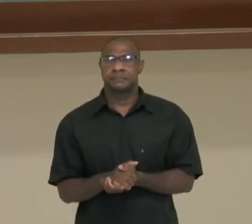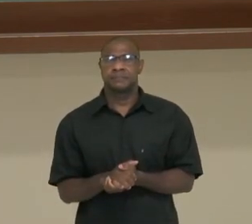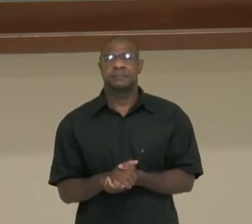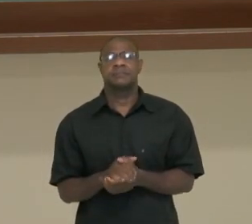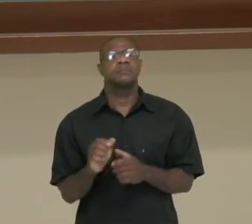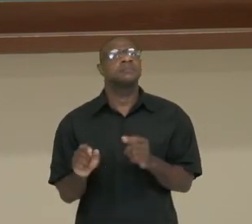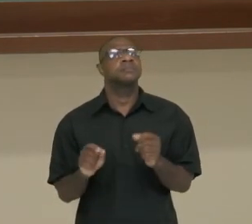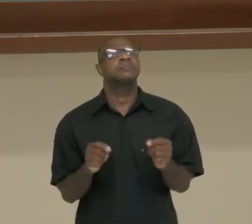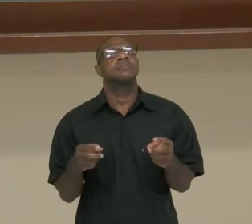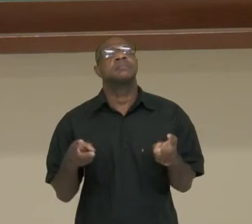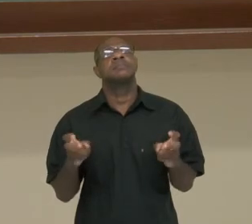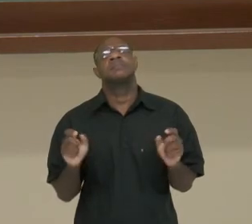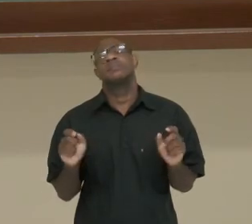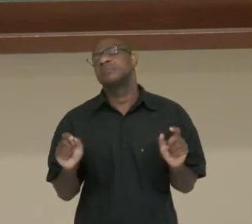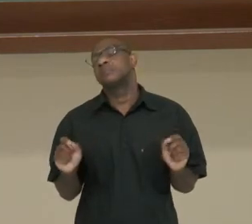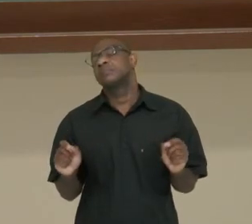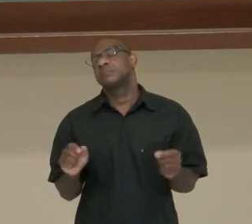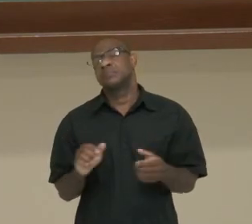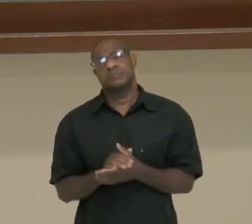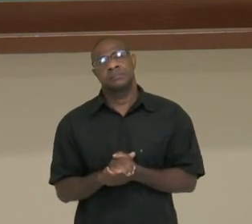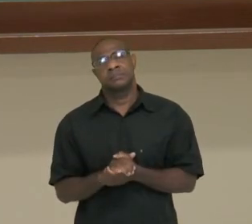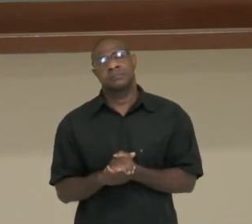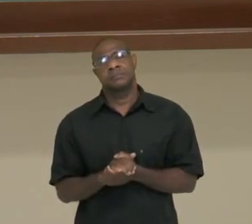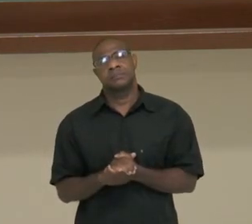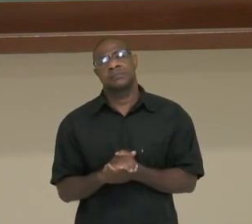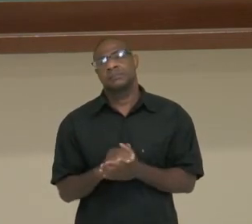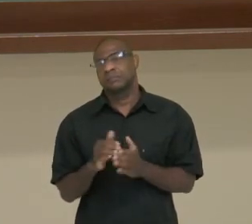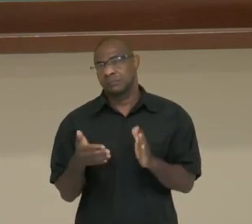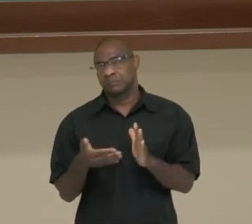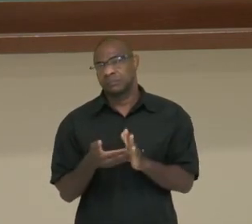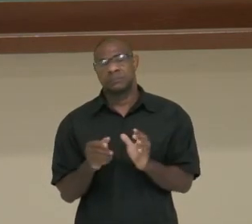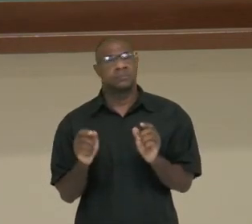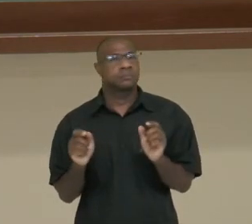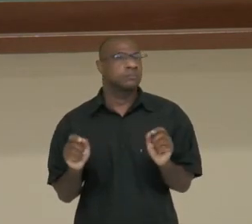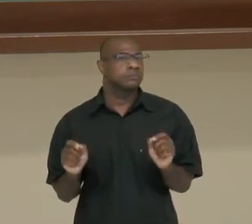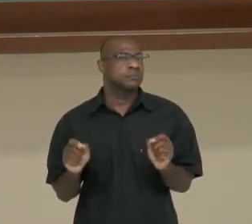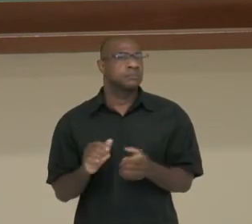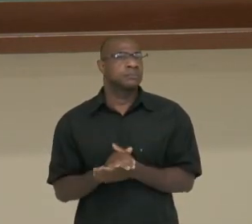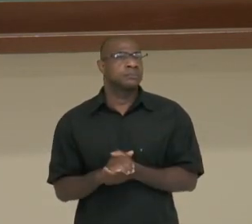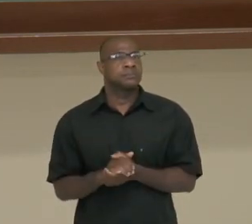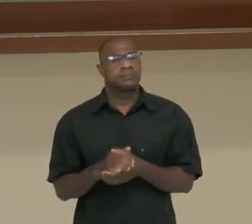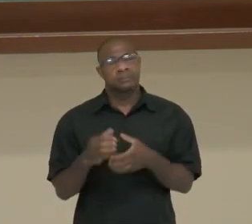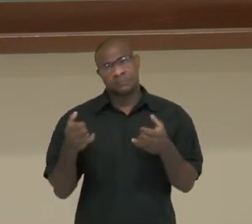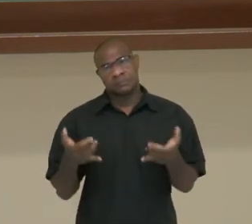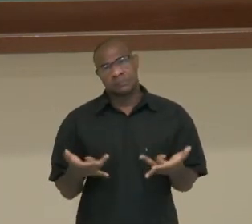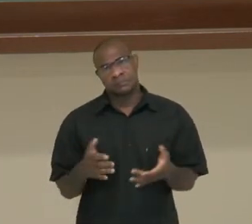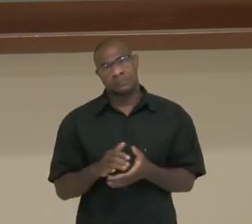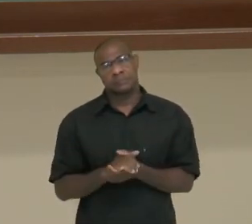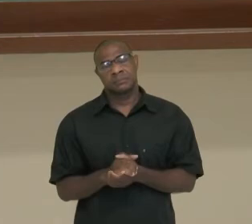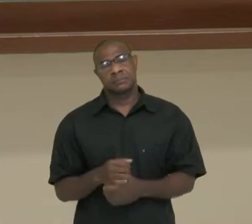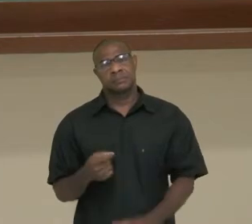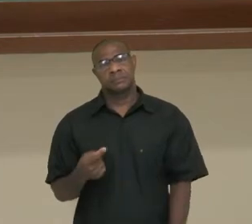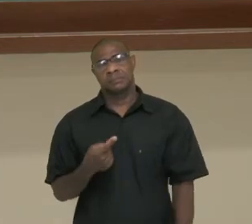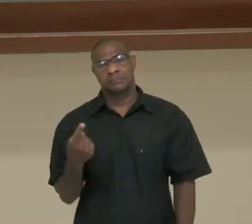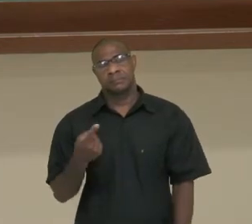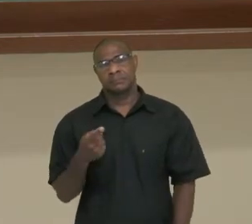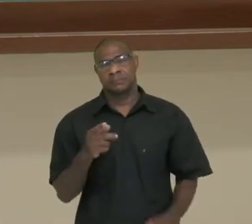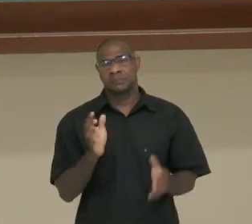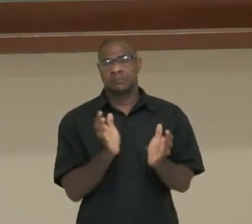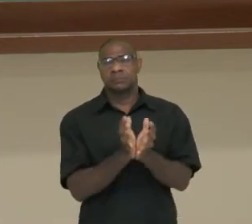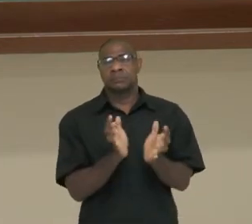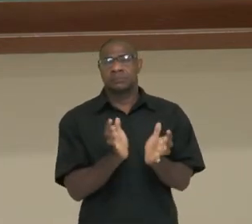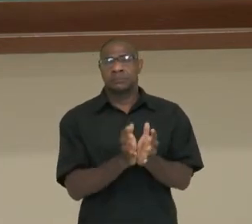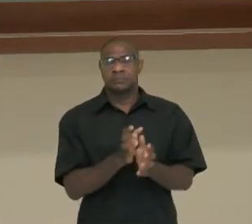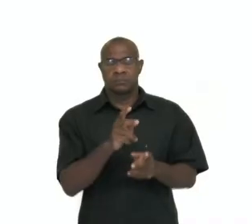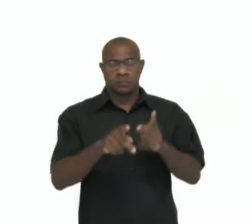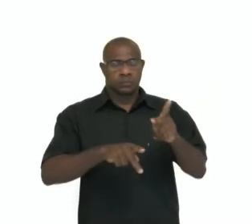que nós observamos? Toda uma questão, né? Falando de quem? Dos primeiros povos,